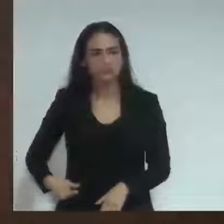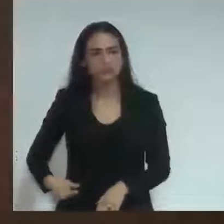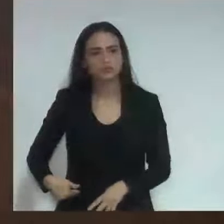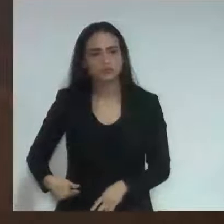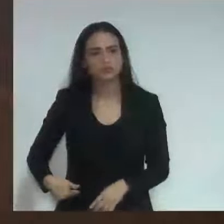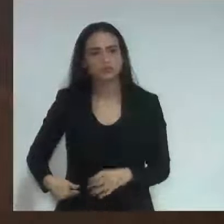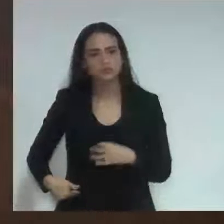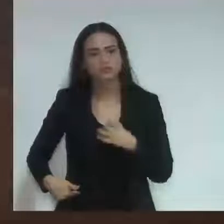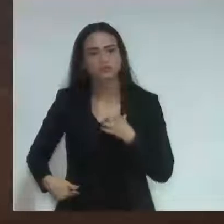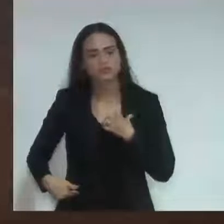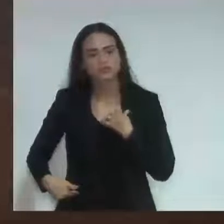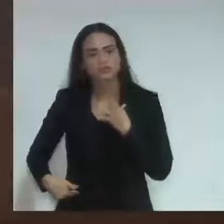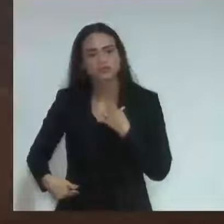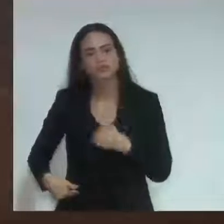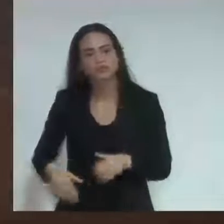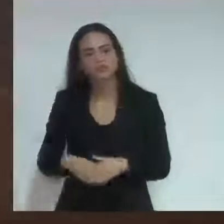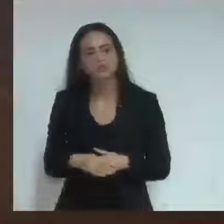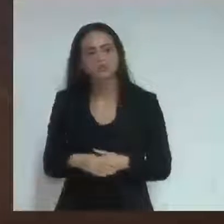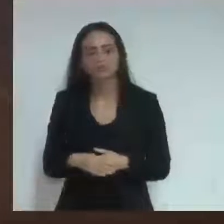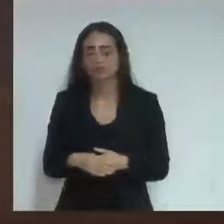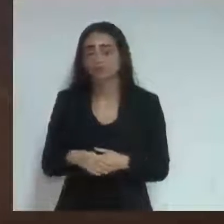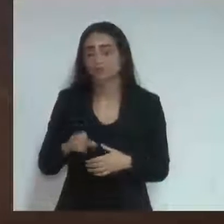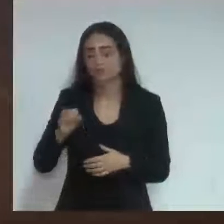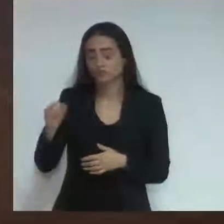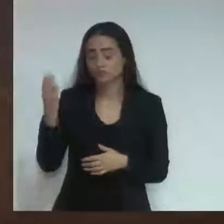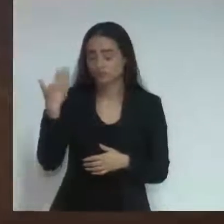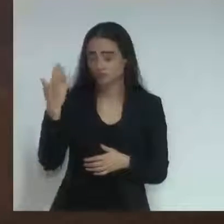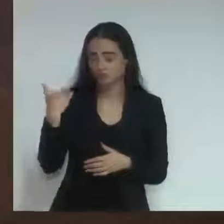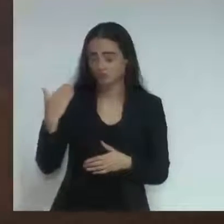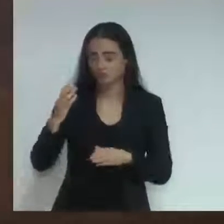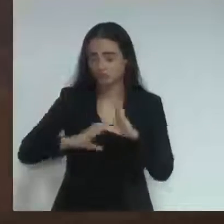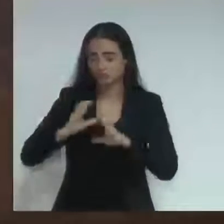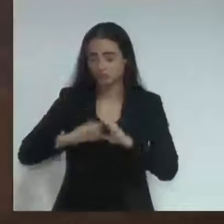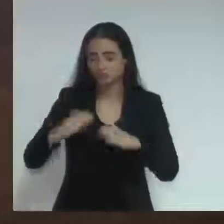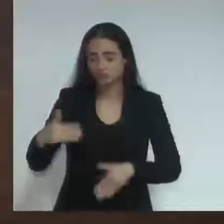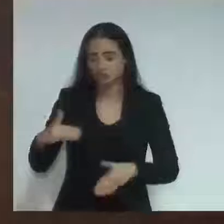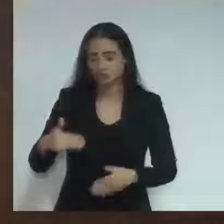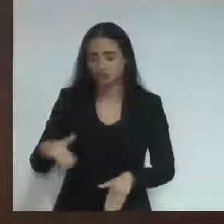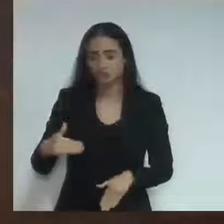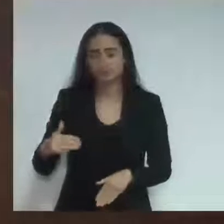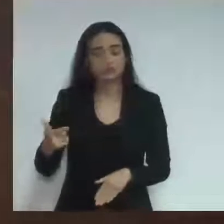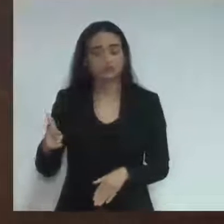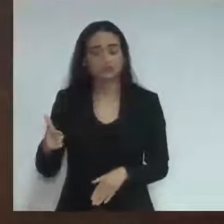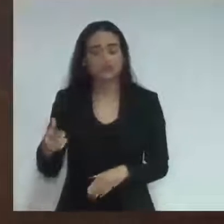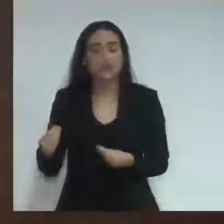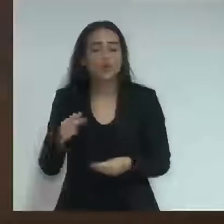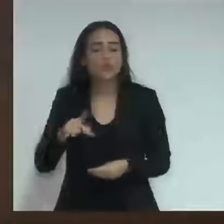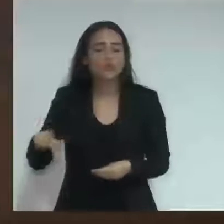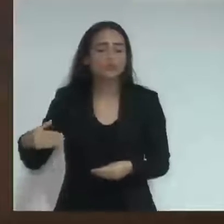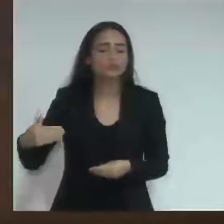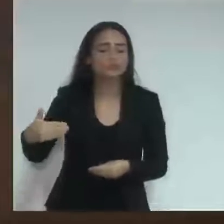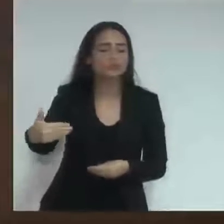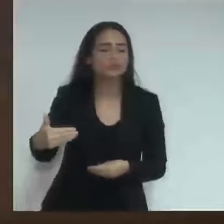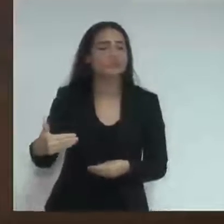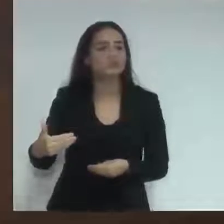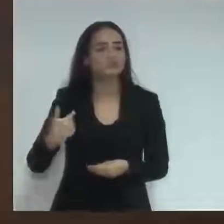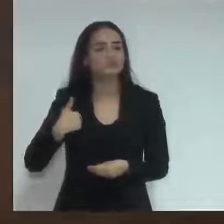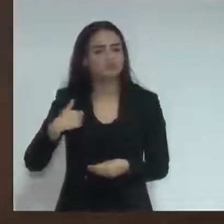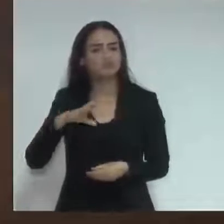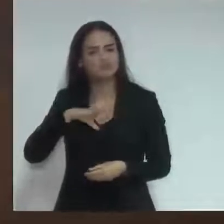concurso público, senão, na verdade, não teria nem professores no outro ano para assumir as vagas que